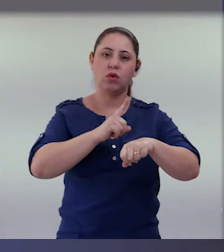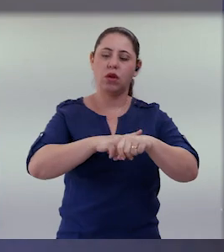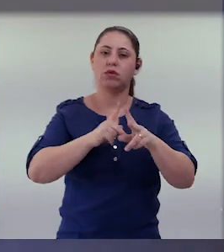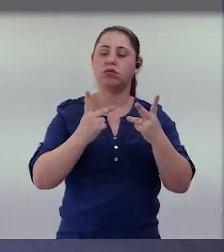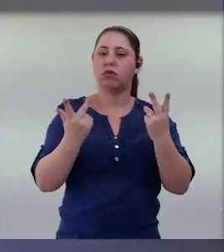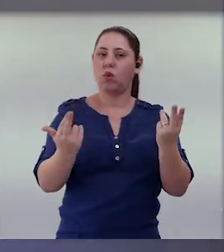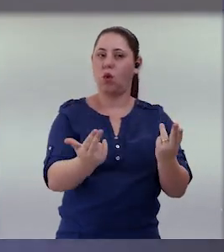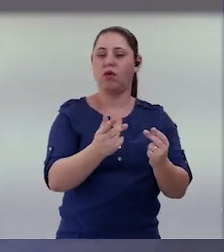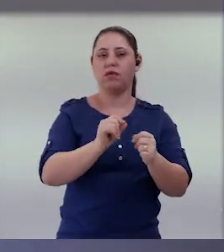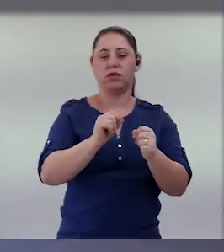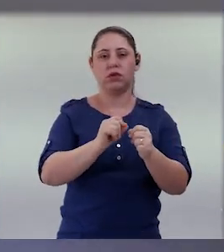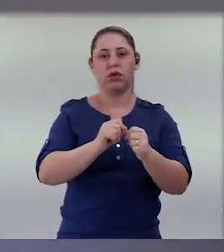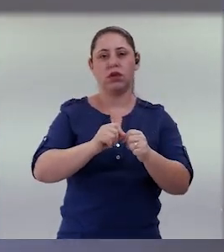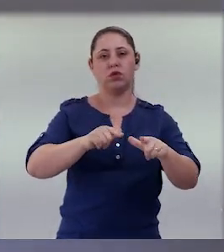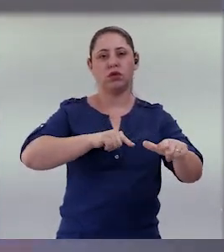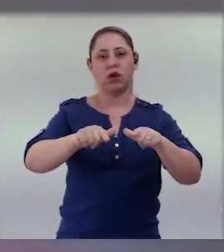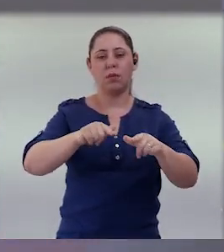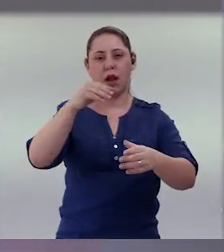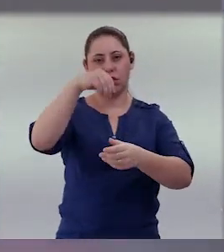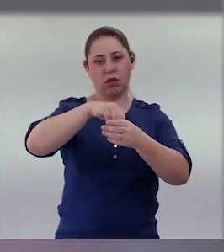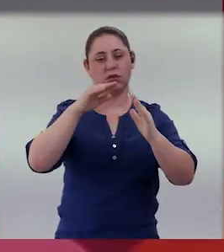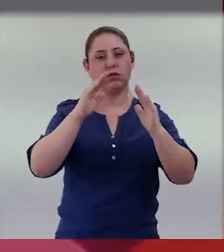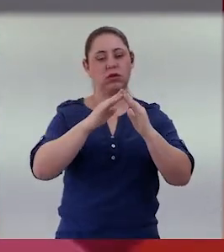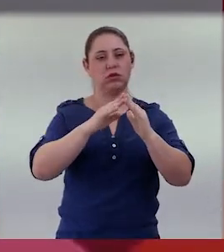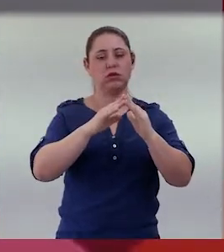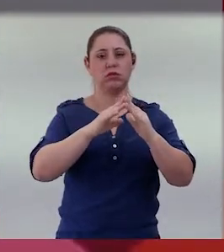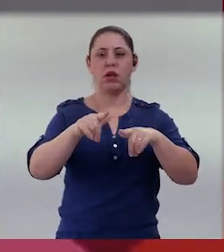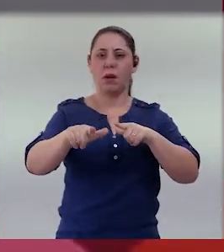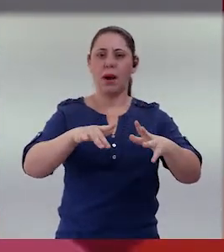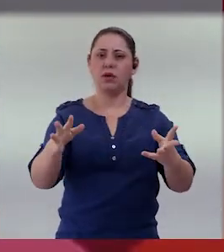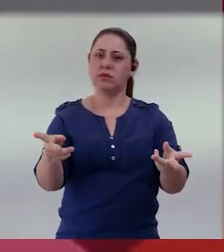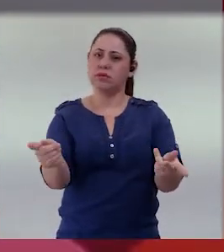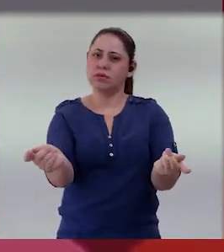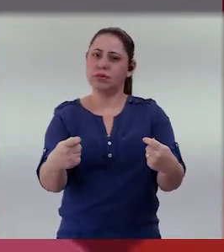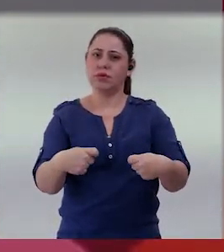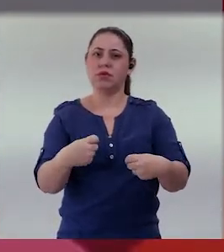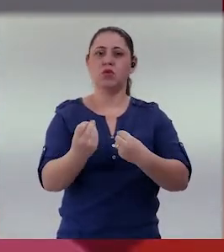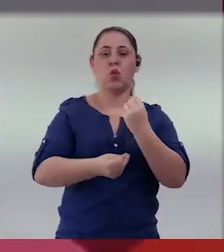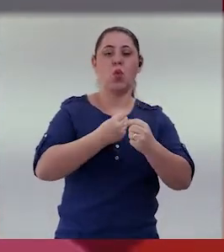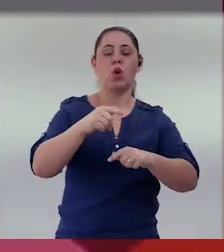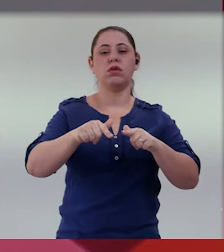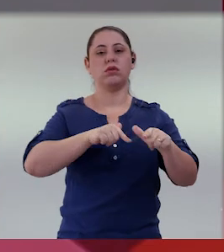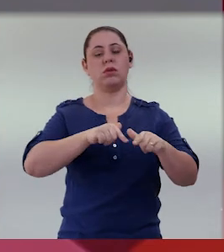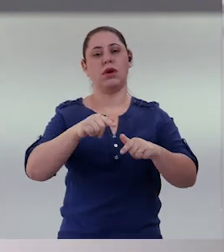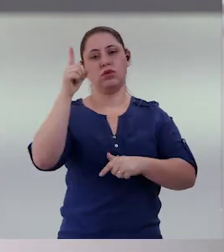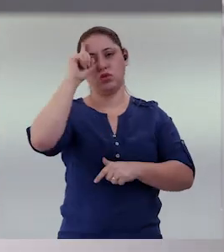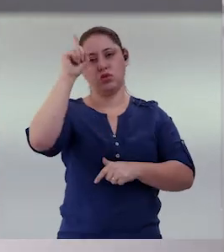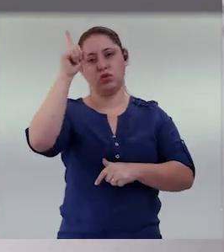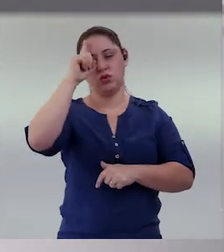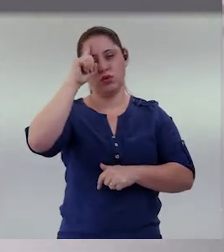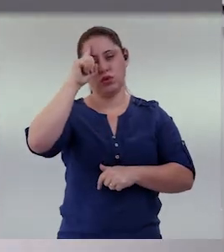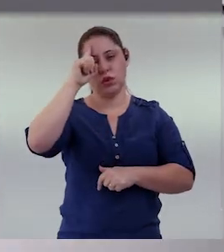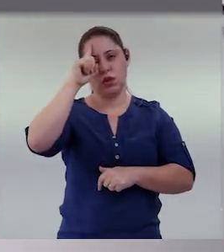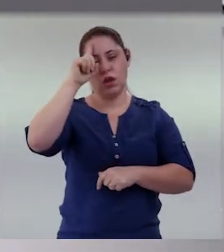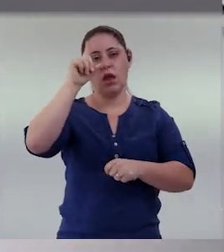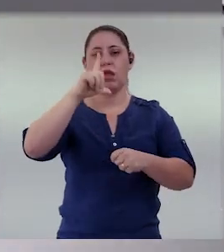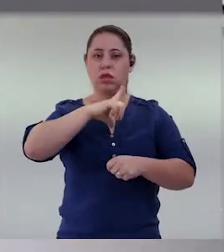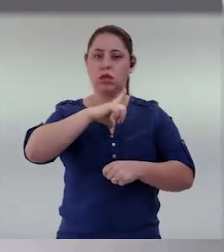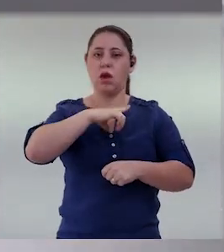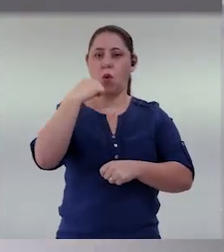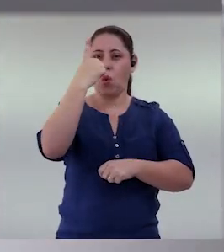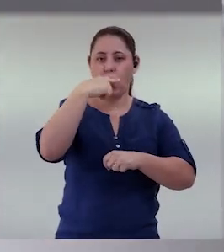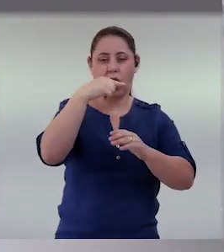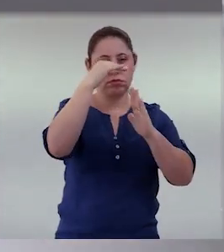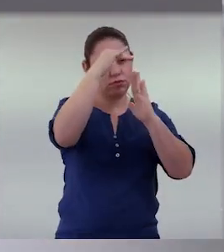mesmo horário, né, de realizar as tarefas do dia, de ser produtivo com as tarefas do dia a